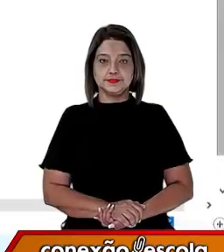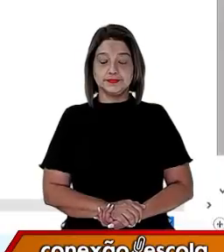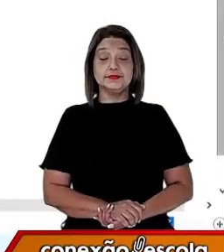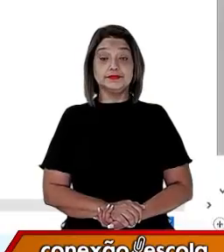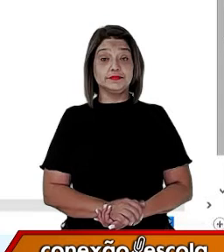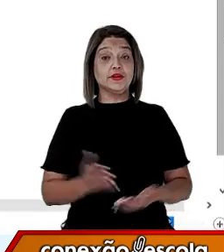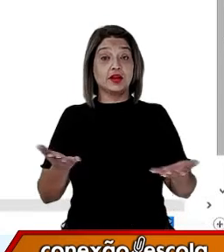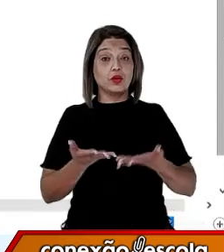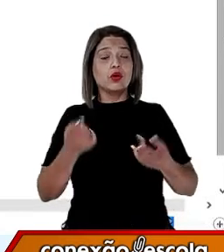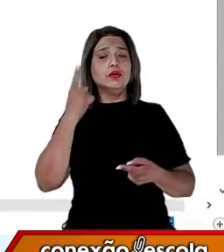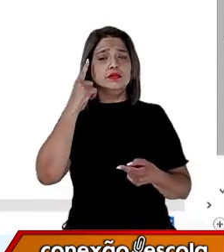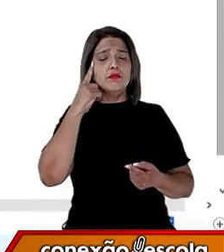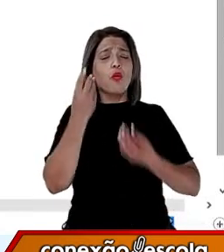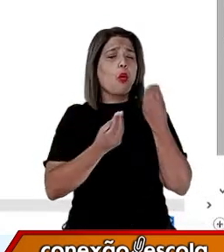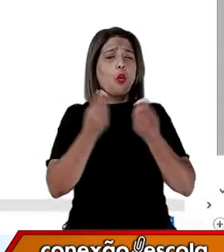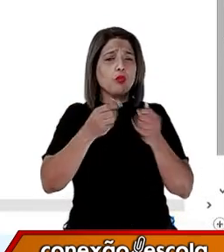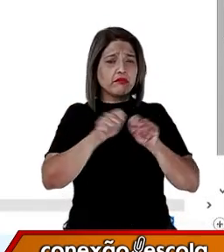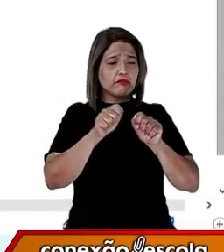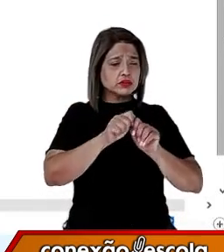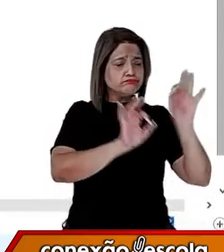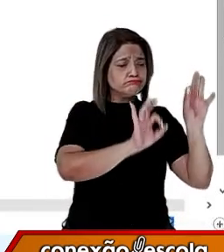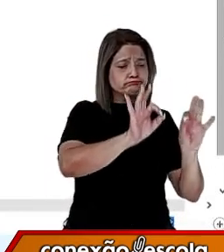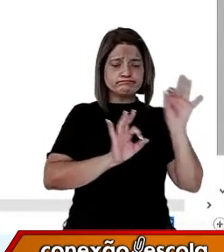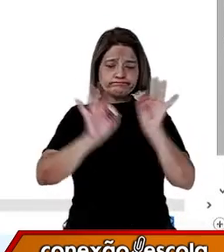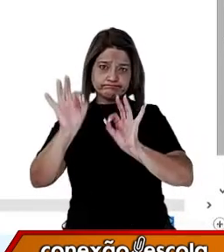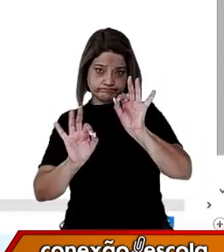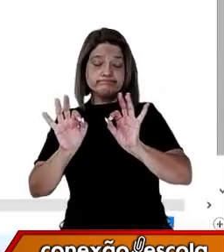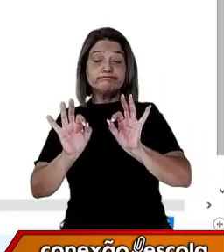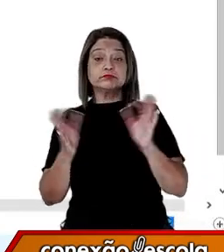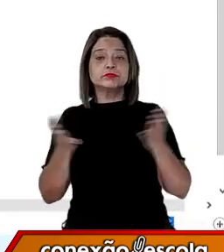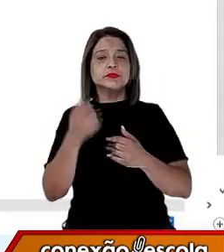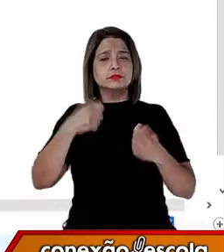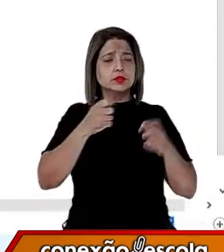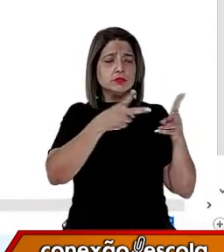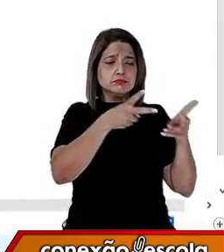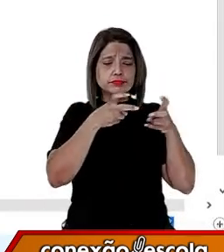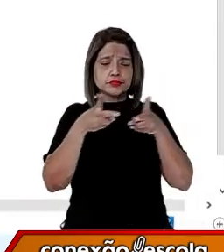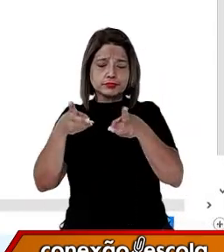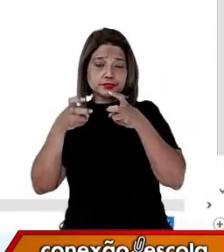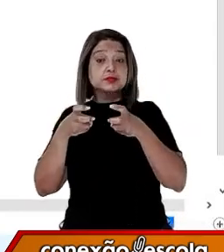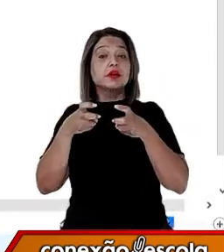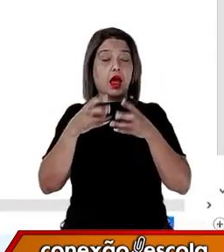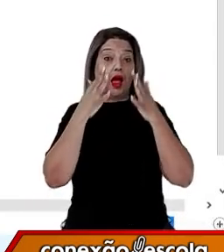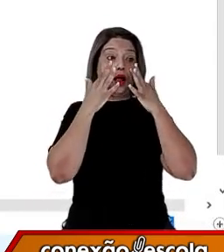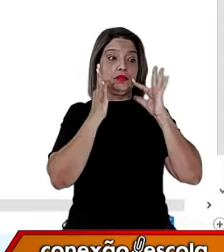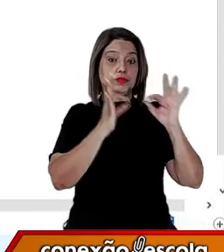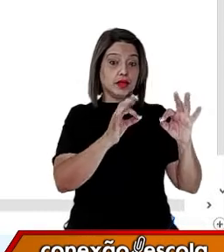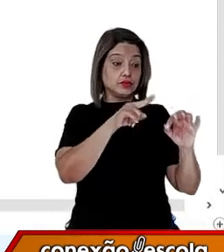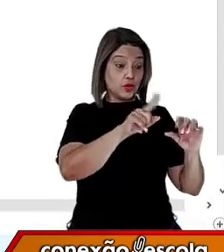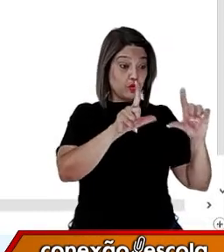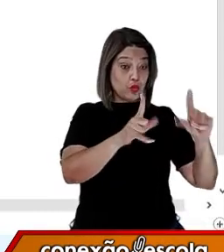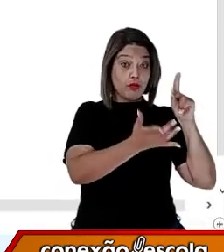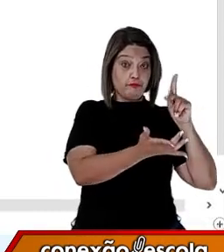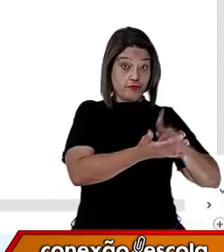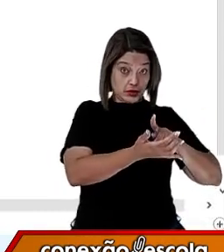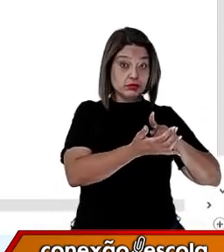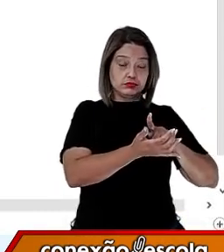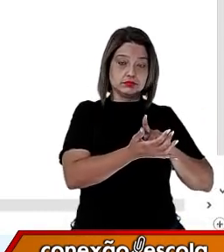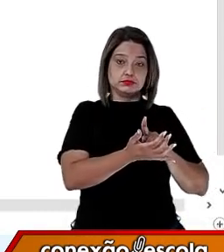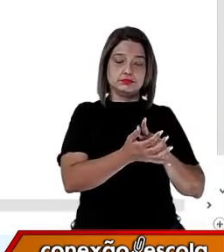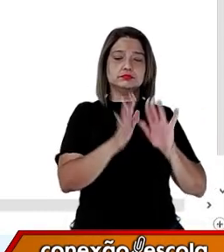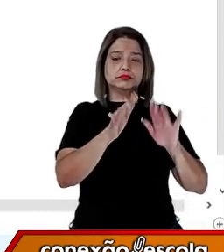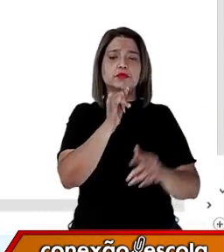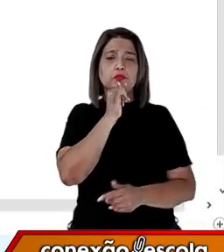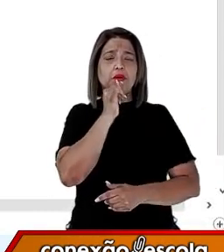Para resolver este problema, nós temos que observar atentamente a nossa figura original. Se